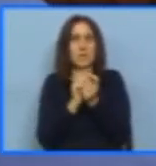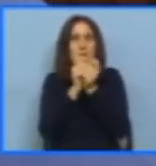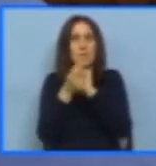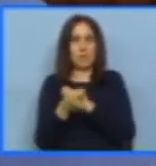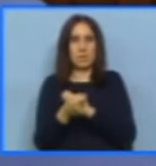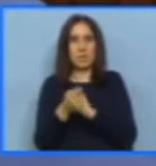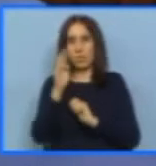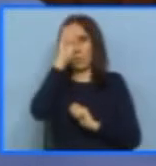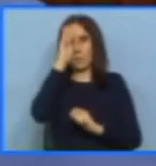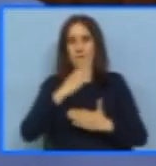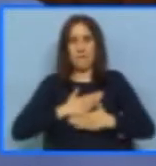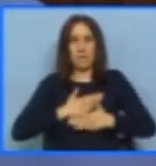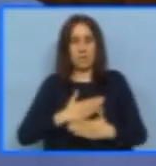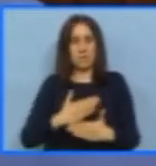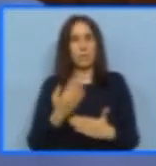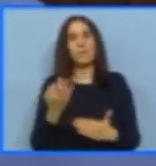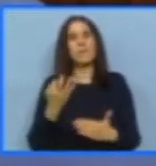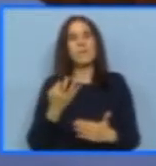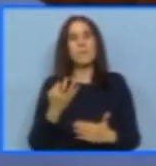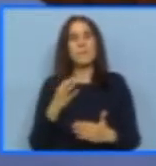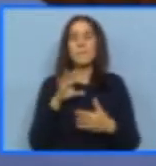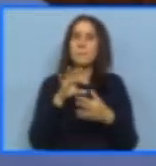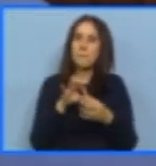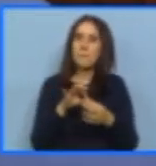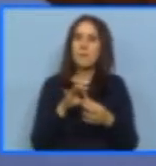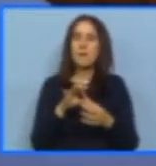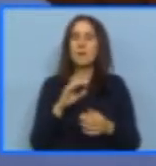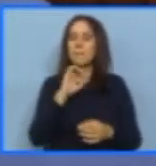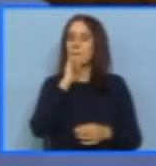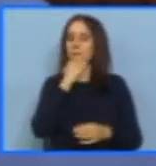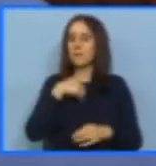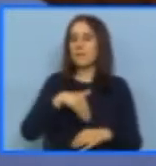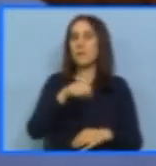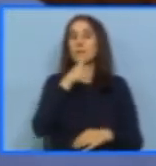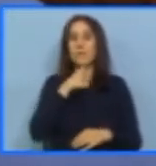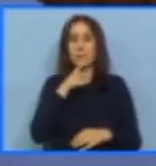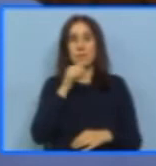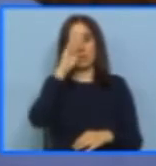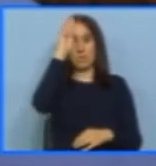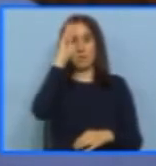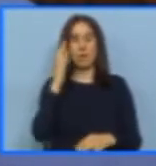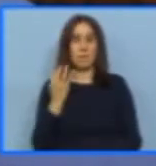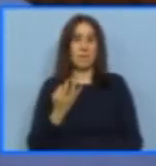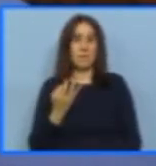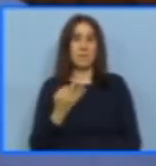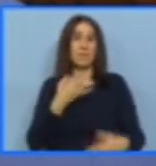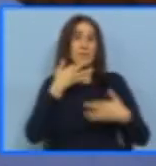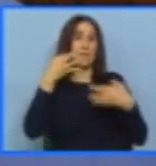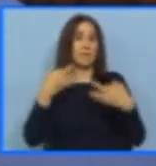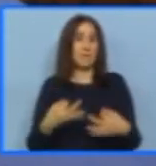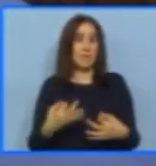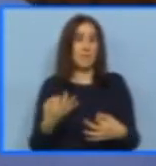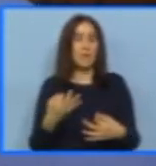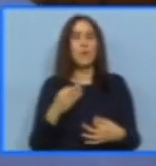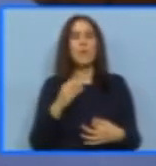vocação do Papa, porque tem a ver com uma profecia até de sofrimentos do próprio Papa, como de resto foi confirmado quando vinha o